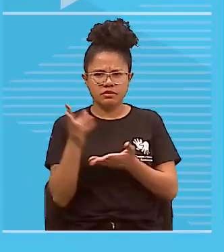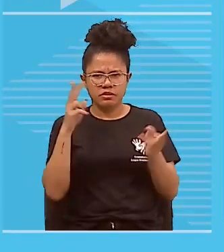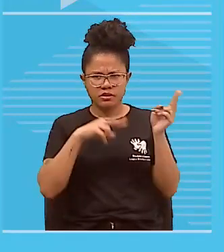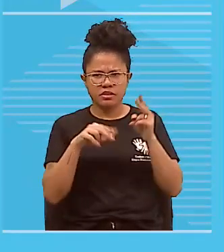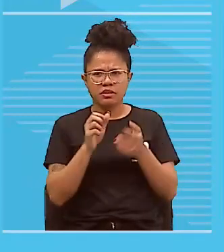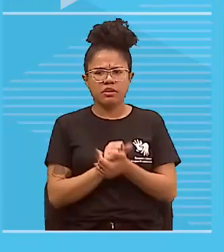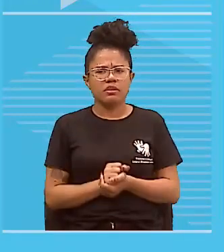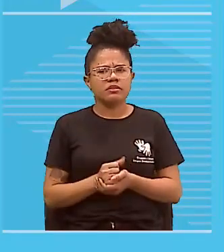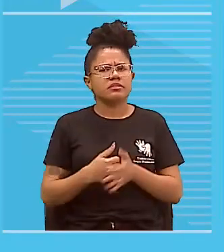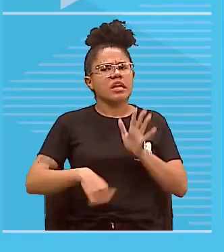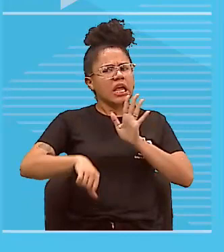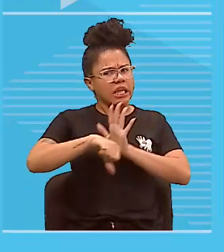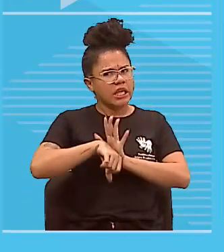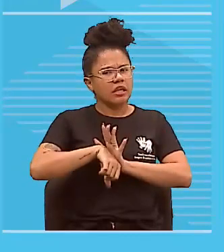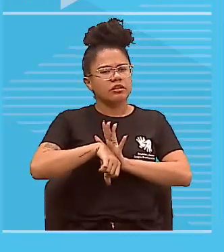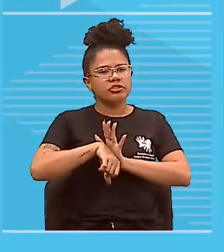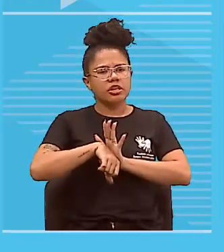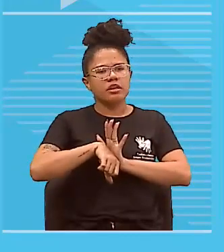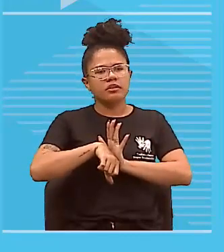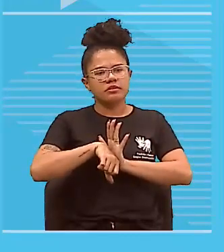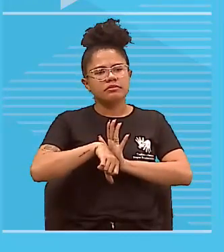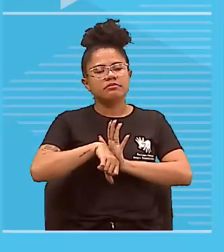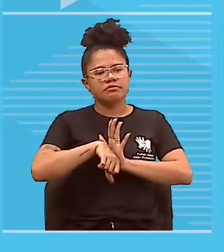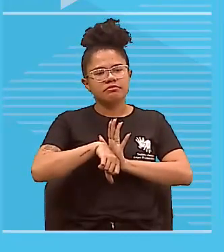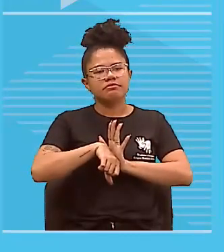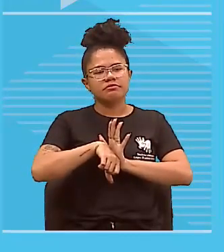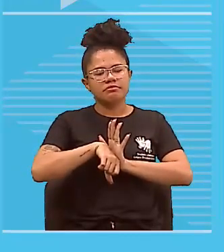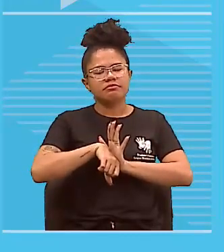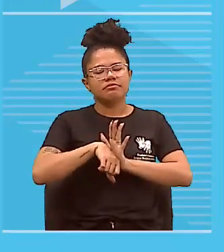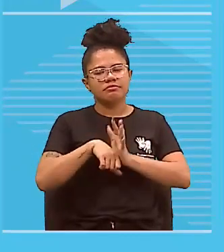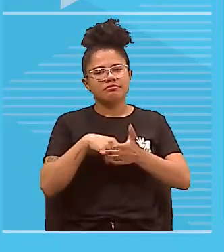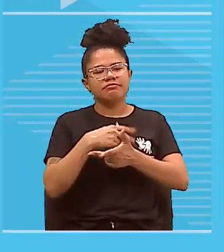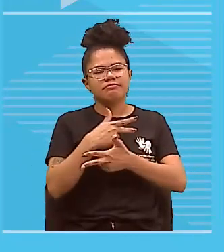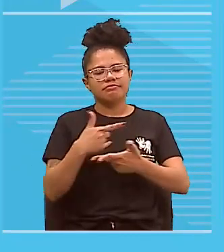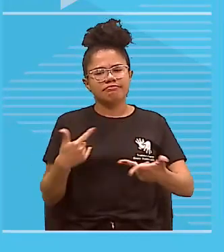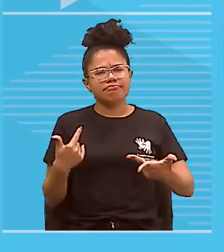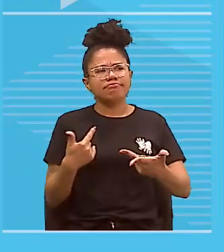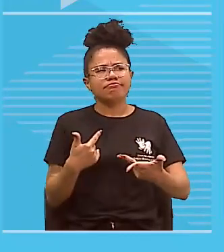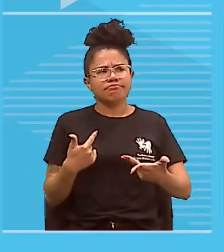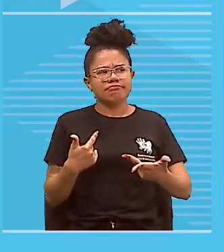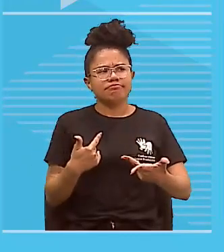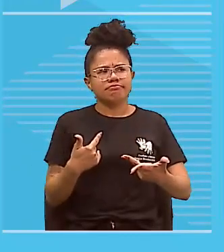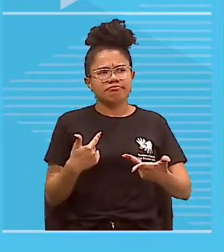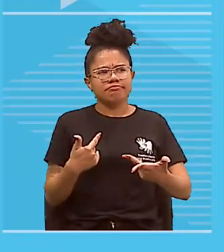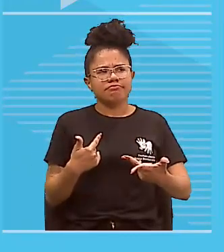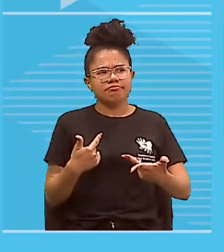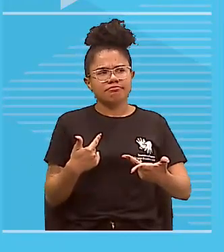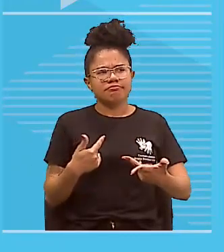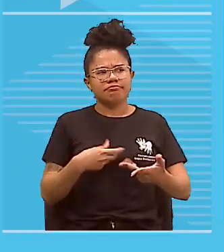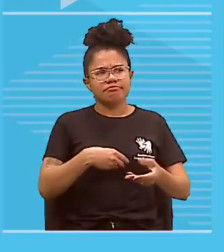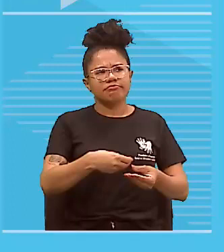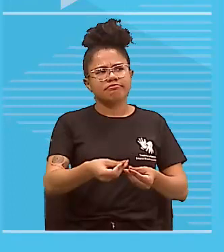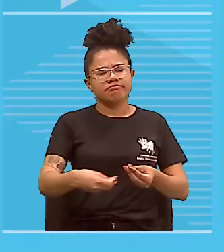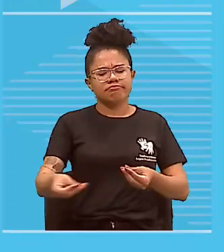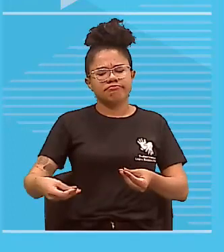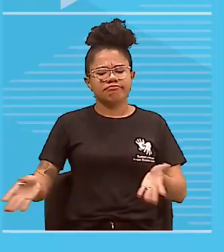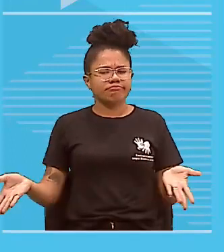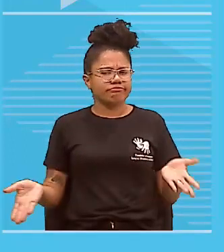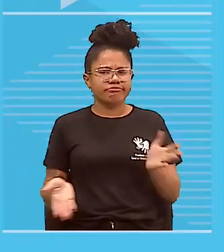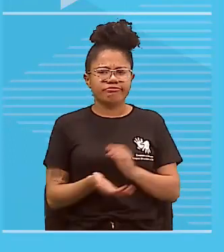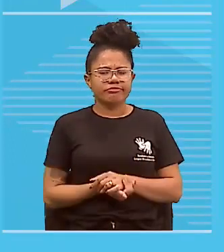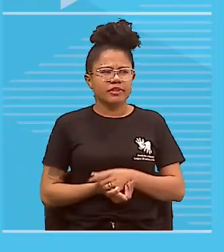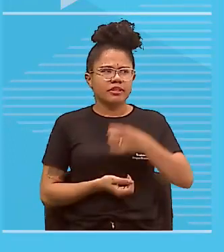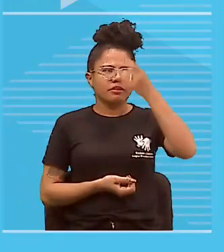crime eleitoral? Jogar aquele monte de santinho no chão de propósito, né? Perto dos lugares de votação. Ali é